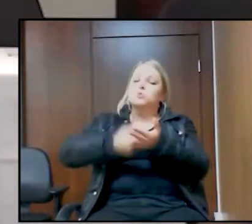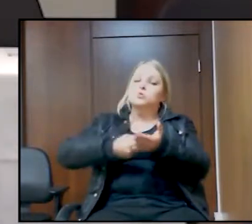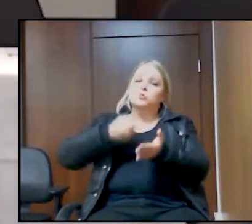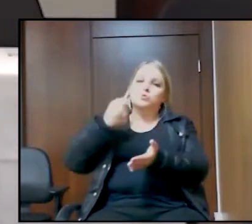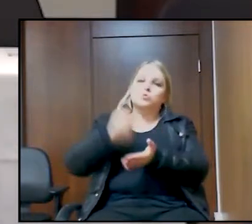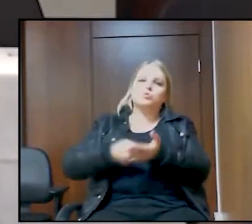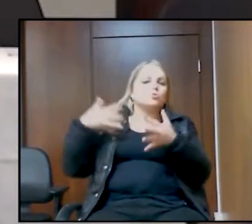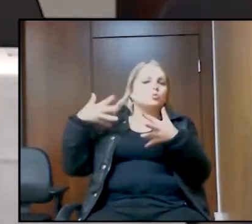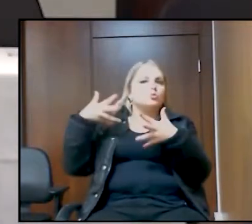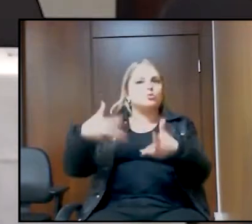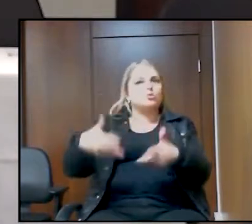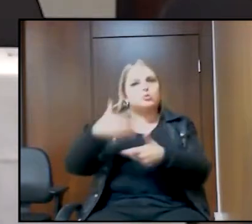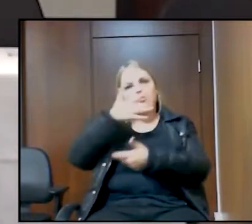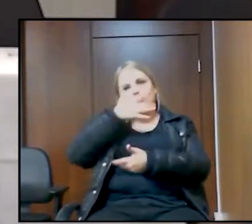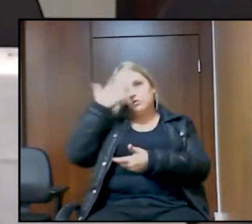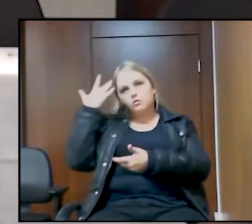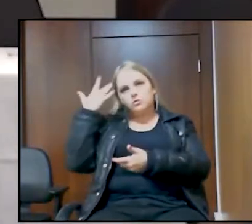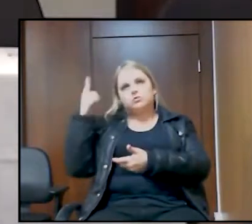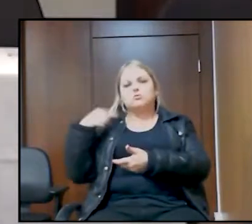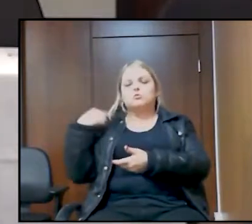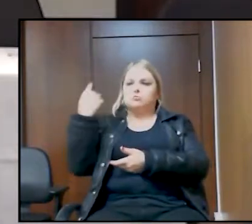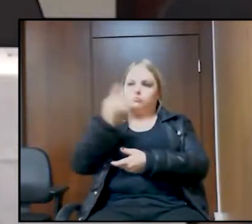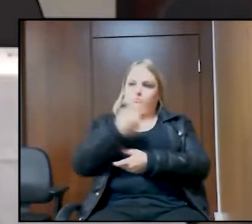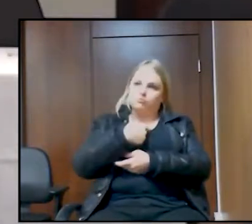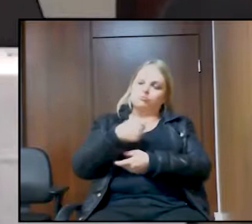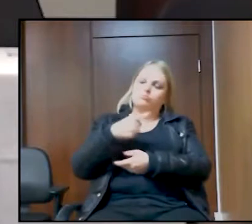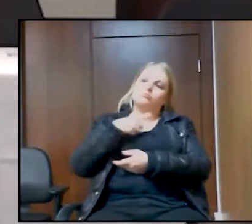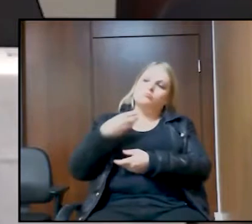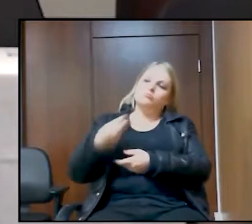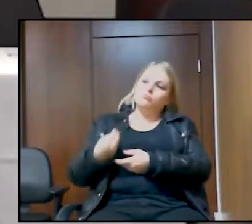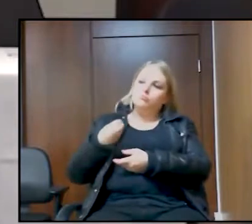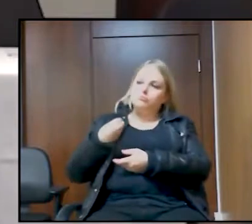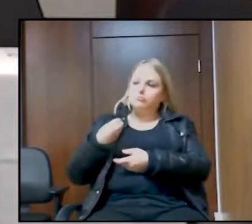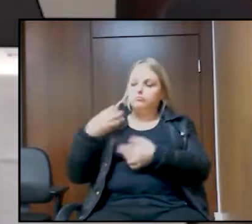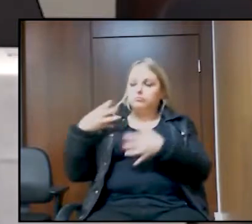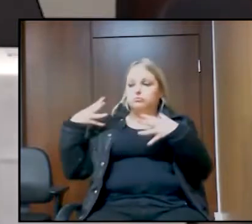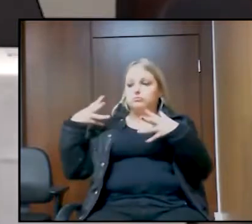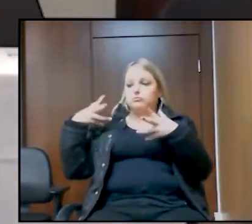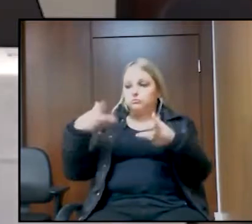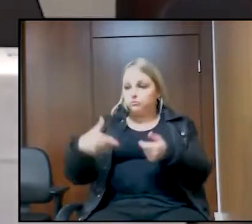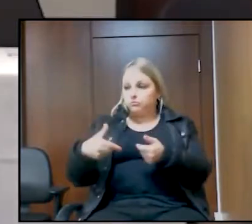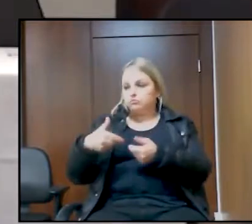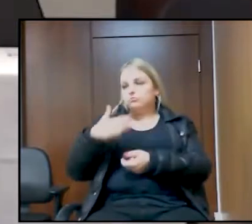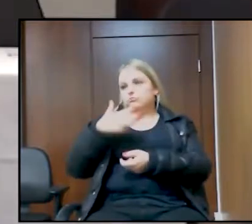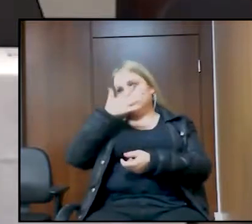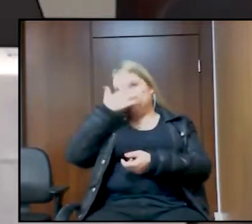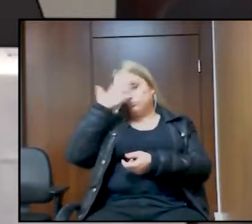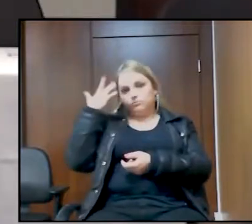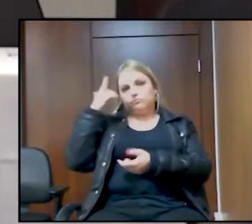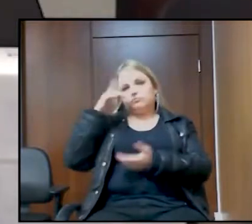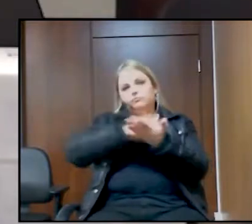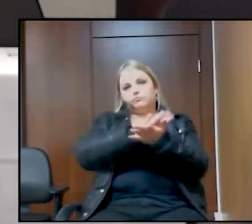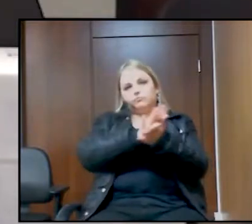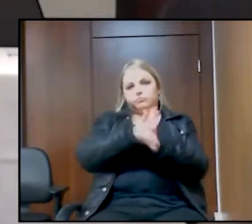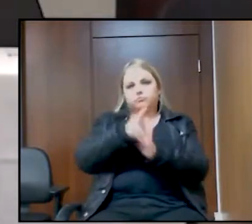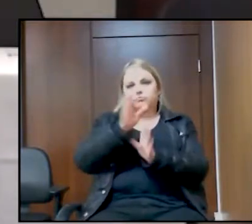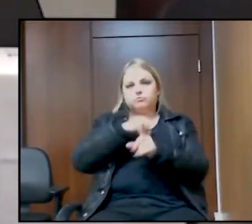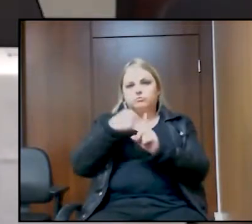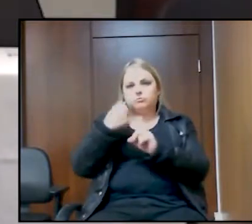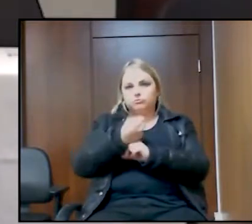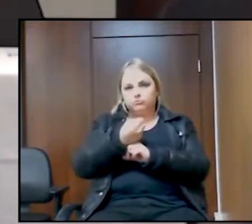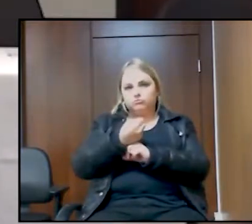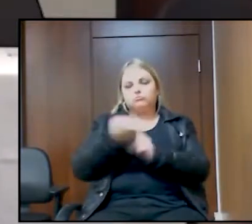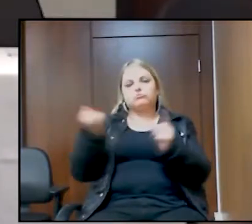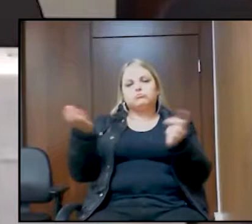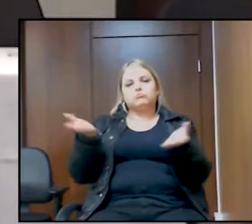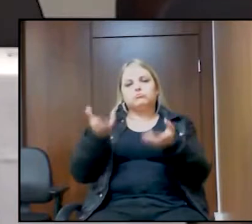de todos nós aqui, de todos os setores oprimidos da sociedade. E eu coloco a